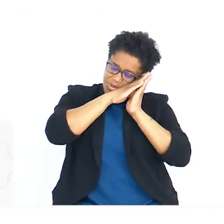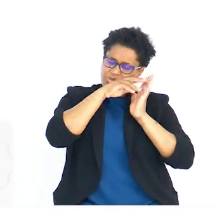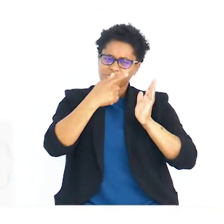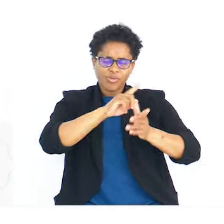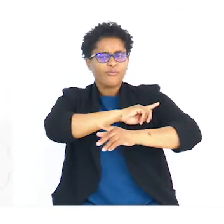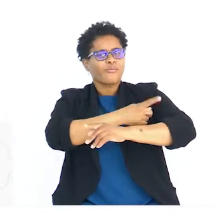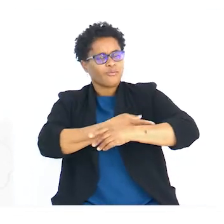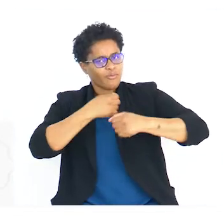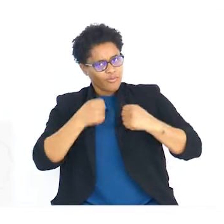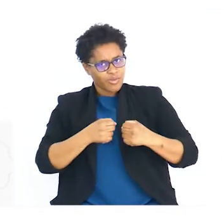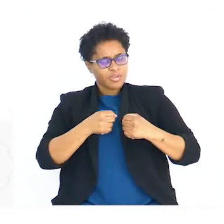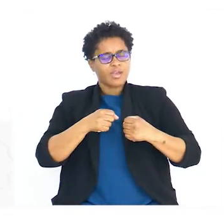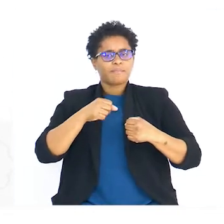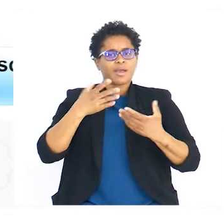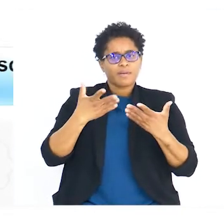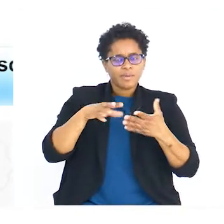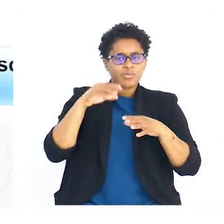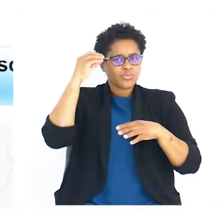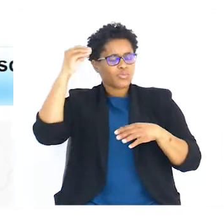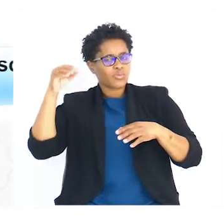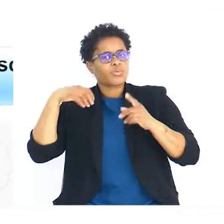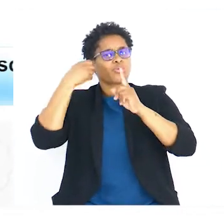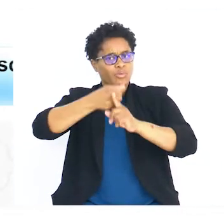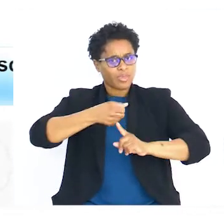pelo sonho lutar.